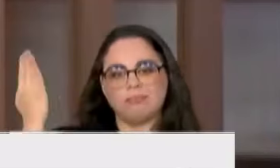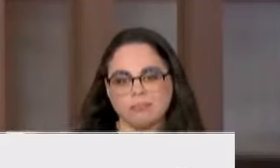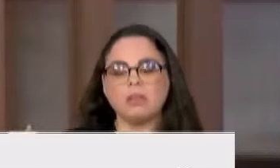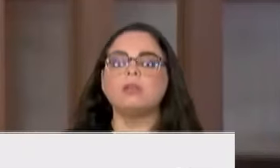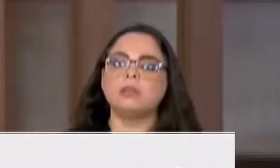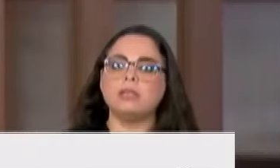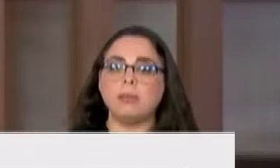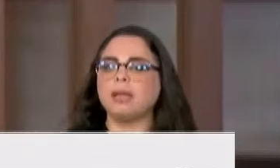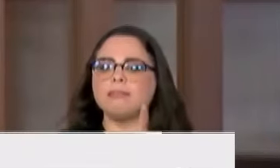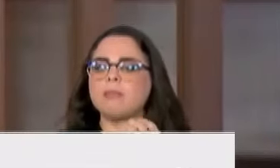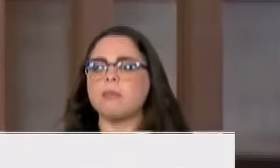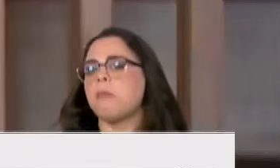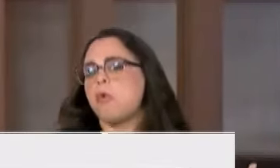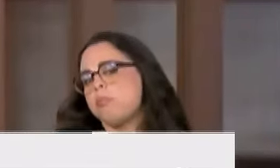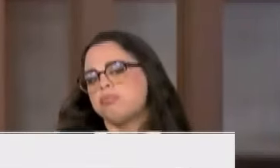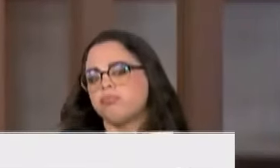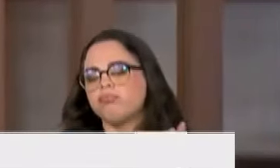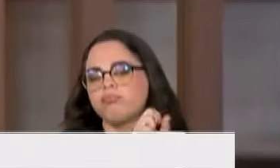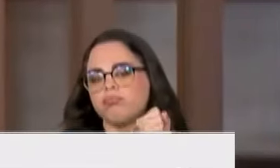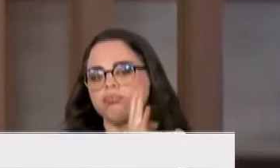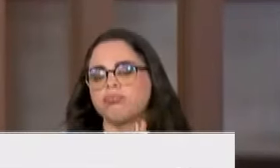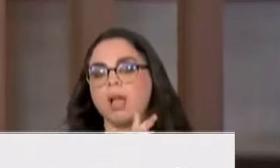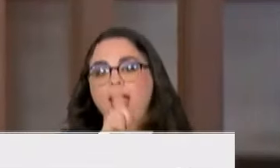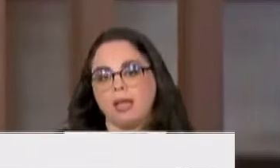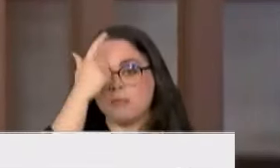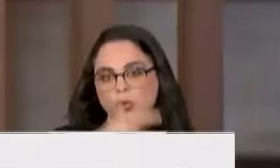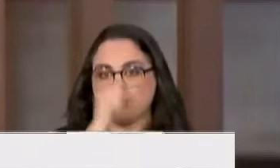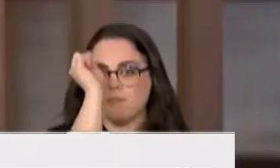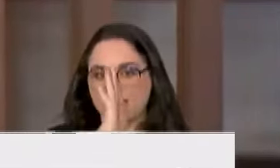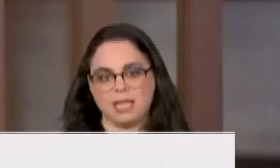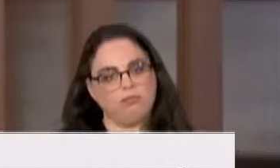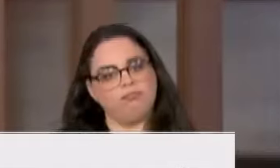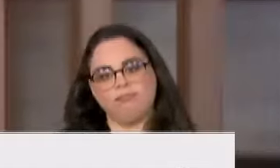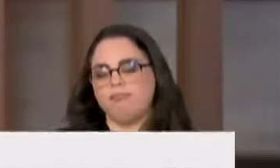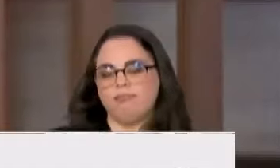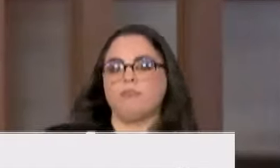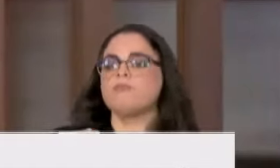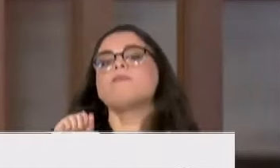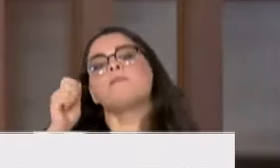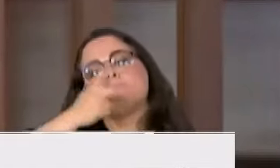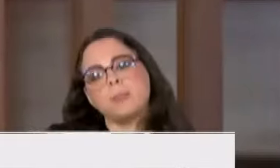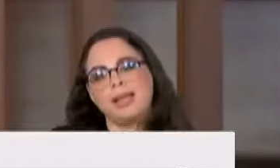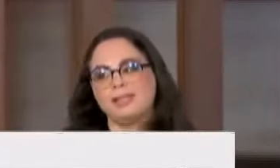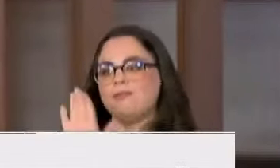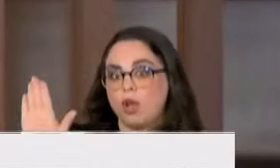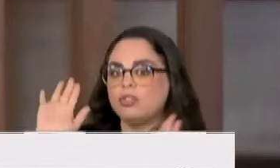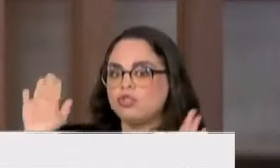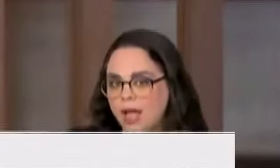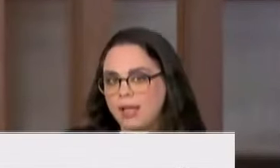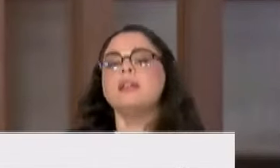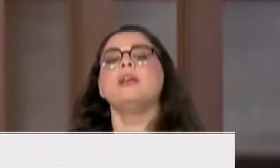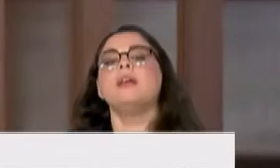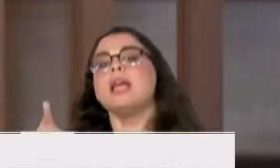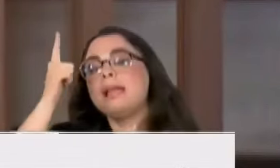os critérios são, em primeiro lugar, são os brasileiros não residentes, logo depois os brasileiros